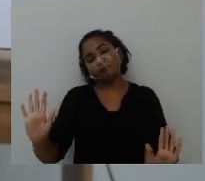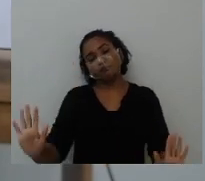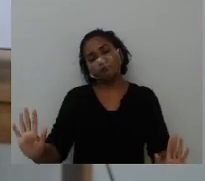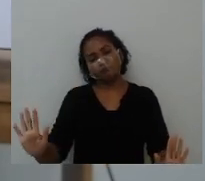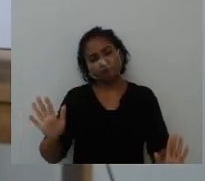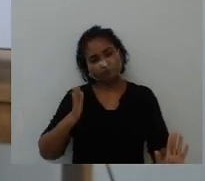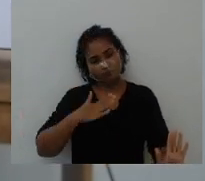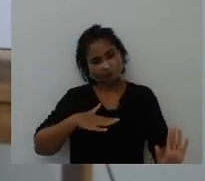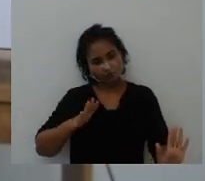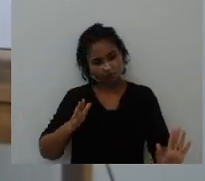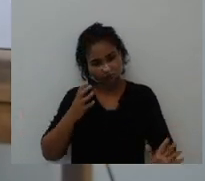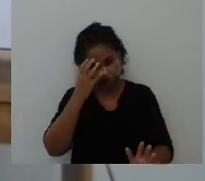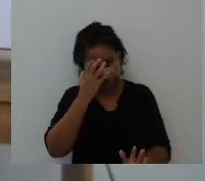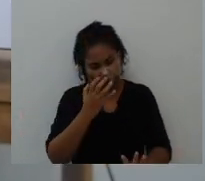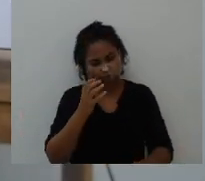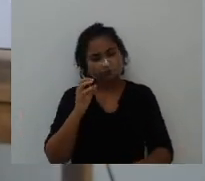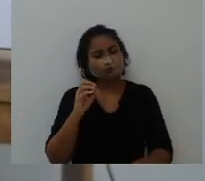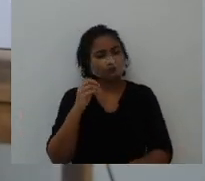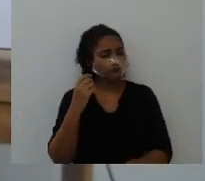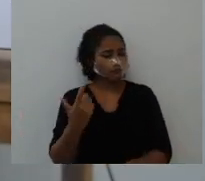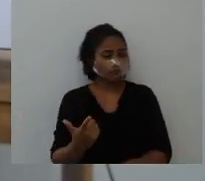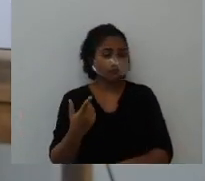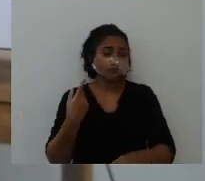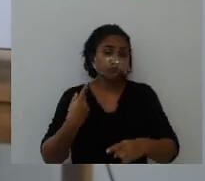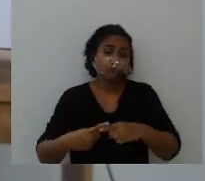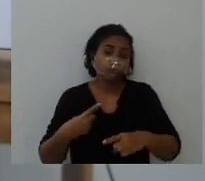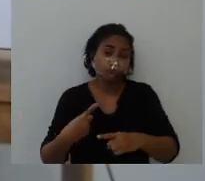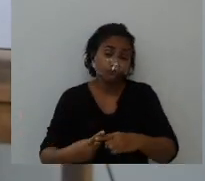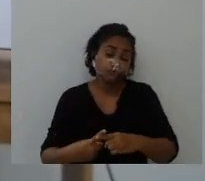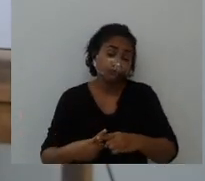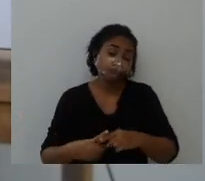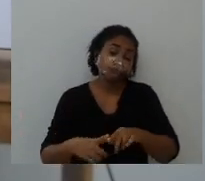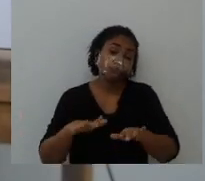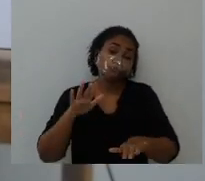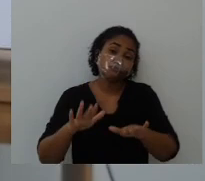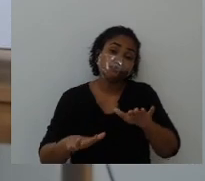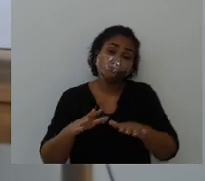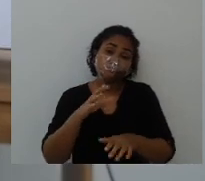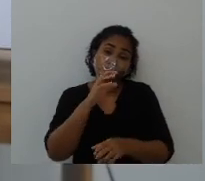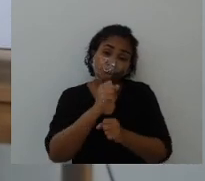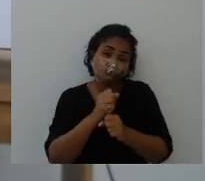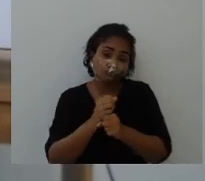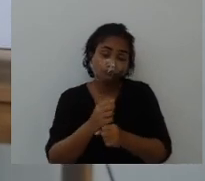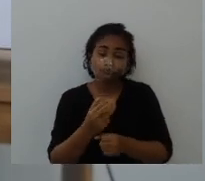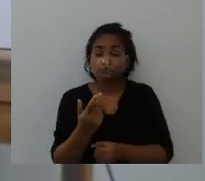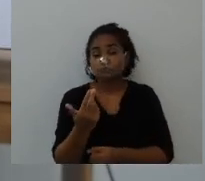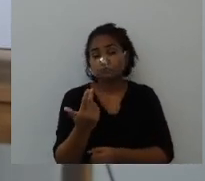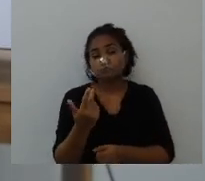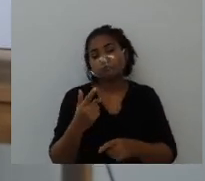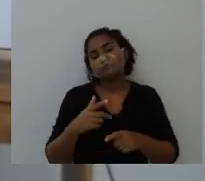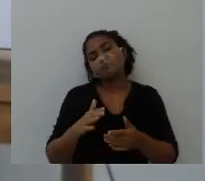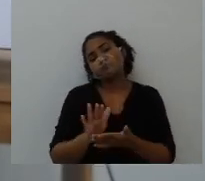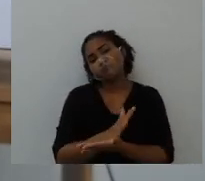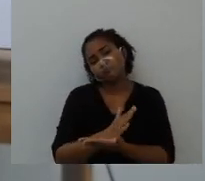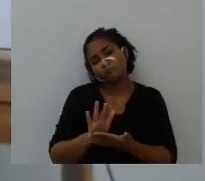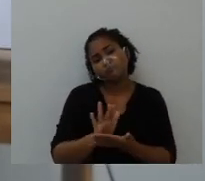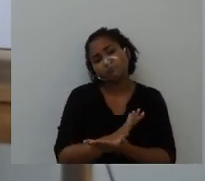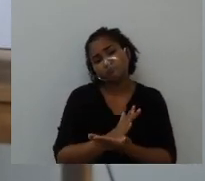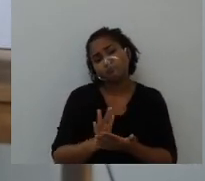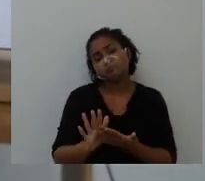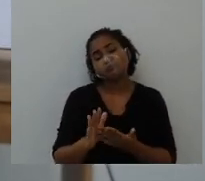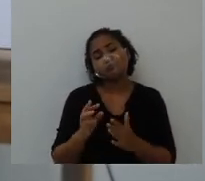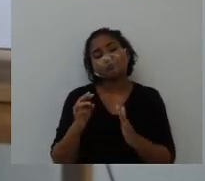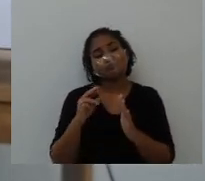danos, professor, é sério? Lógico que sim, filho, porque os resultados delas serão os mesmos. Só que existem alguns casos que